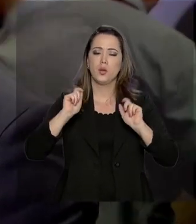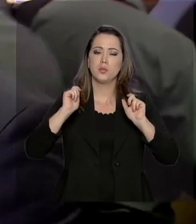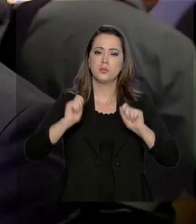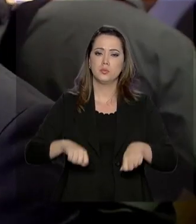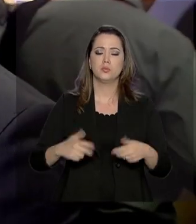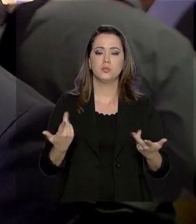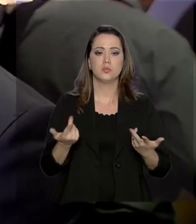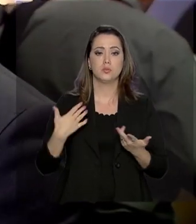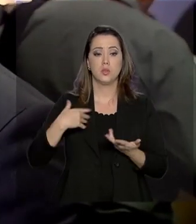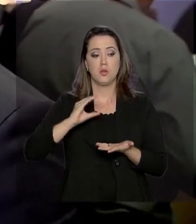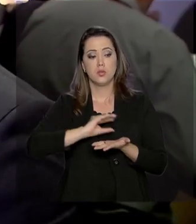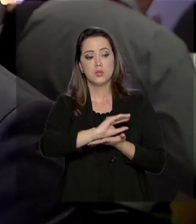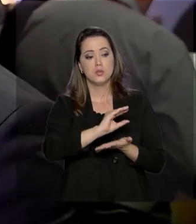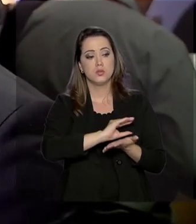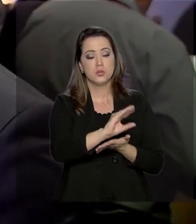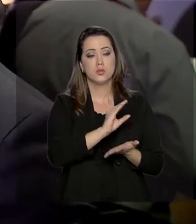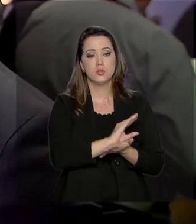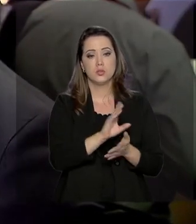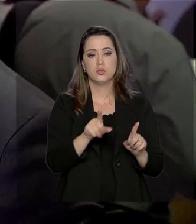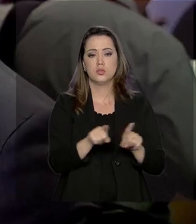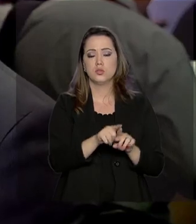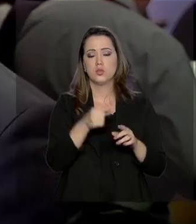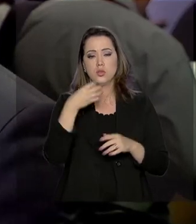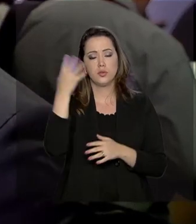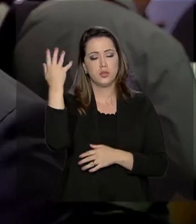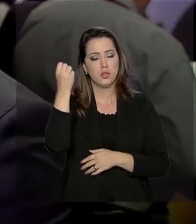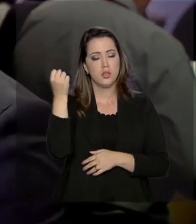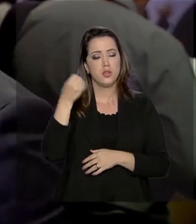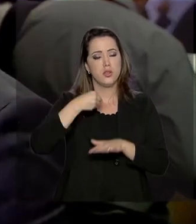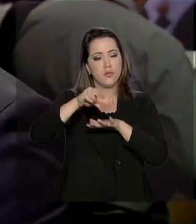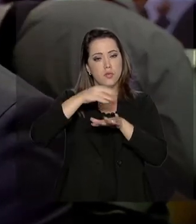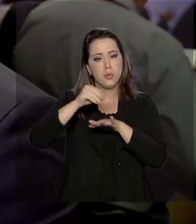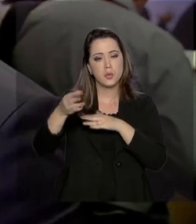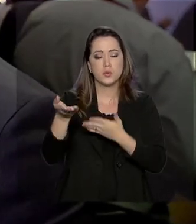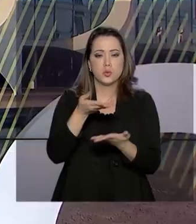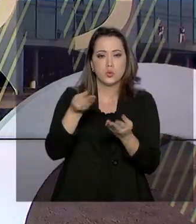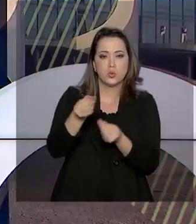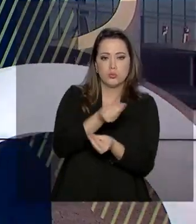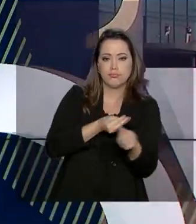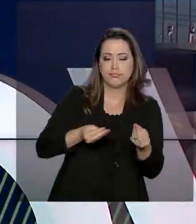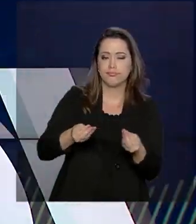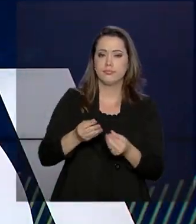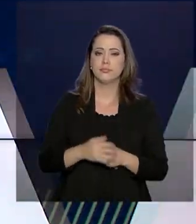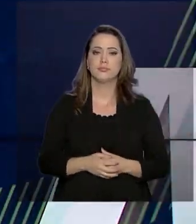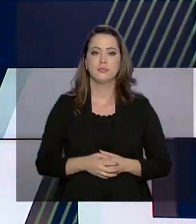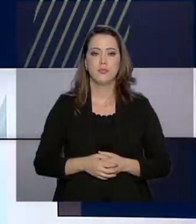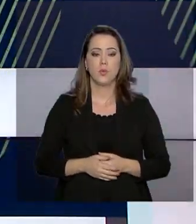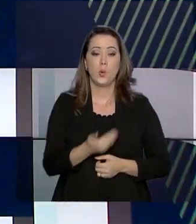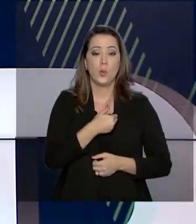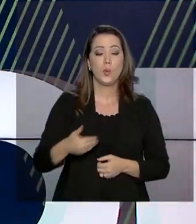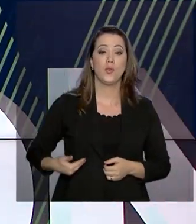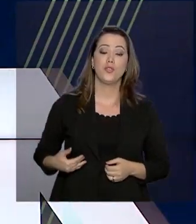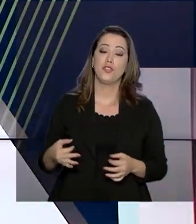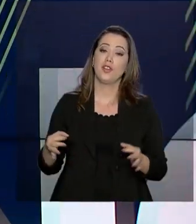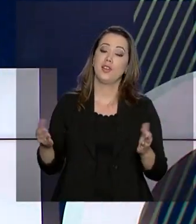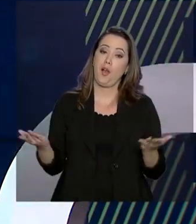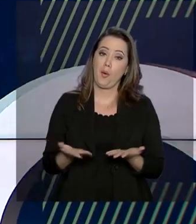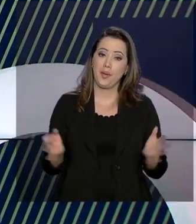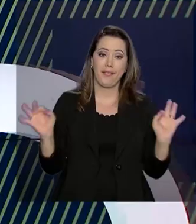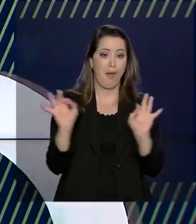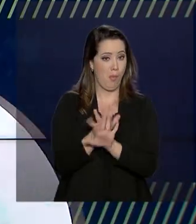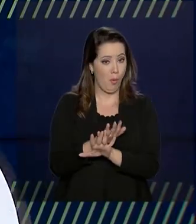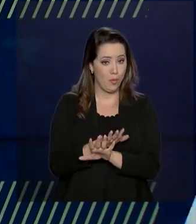na atração regulação e informação sobre o fluxo de investimentos o governo agora termina aqui